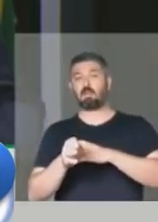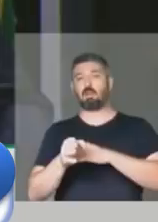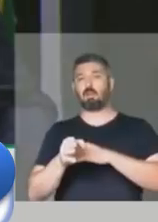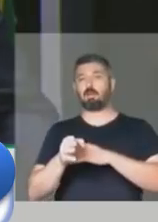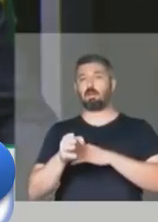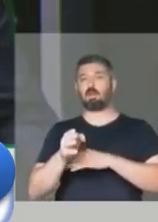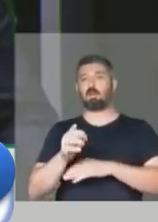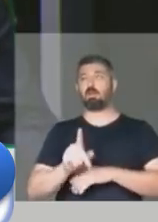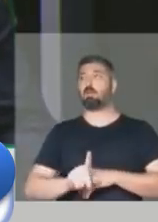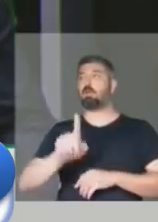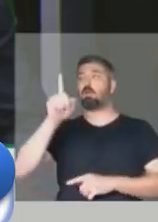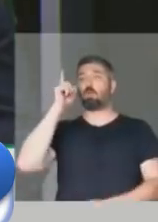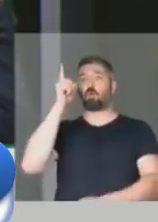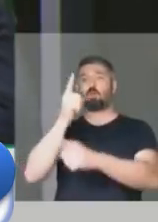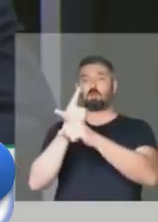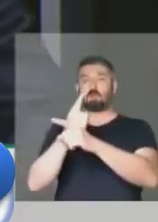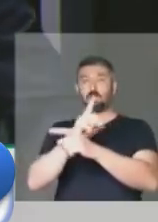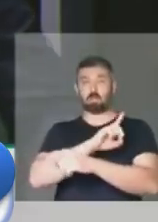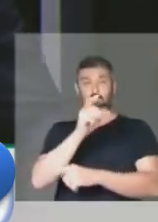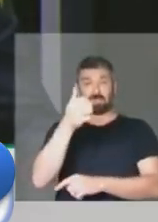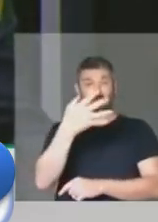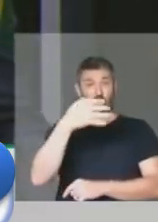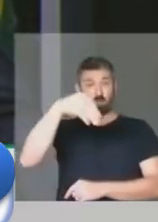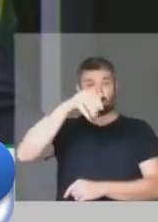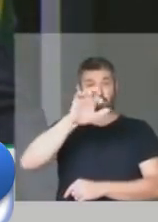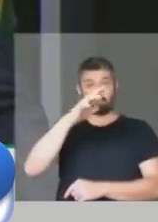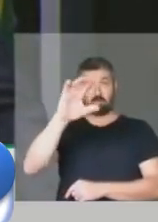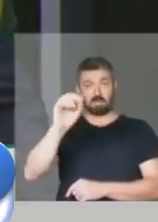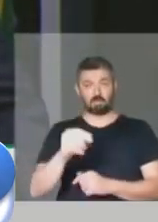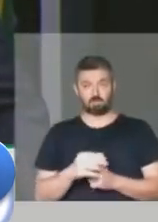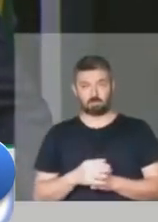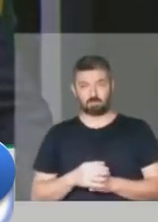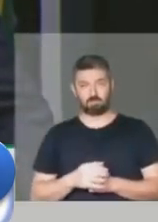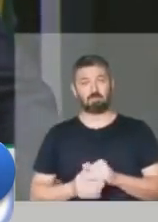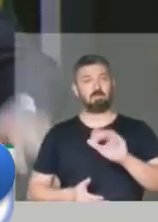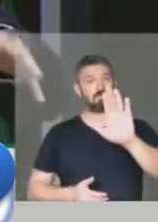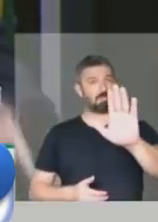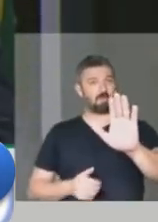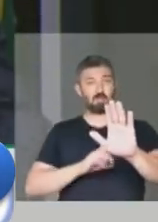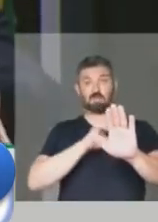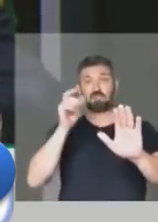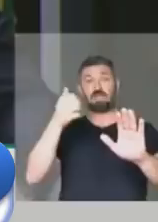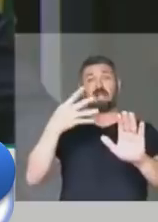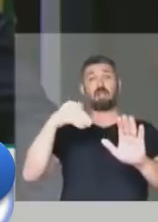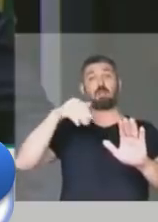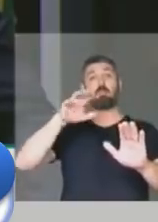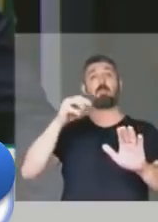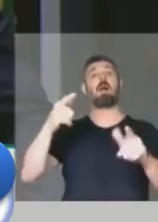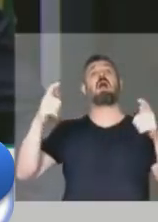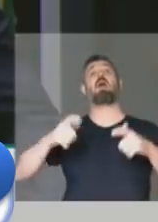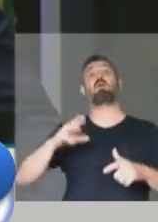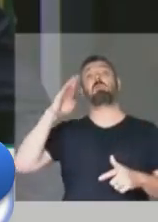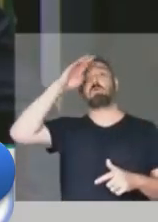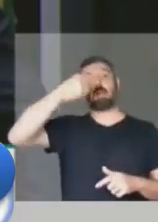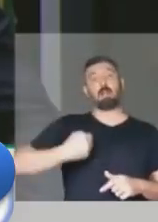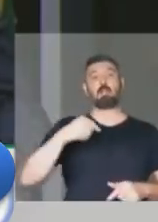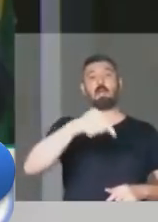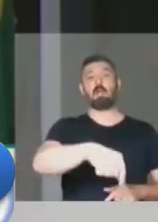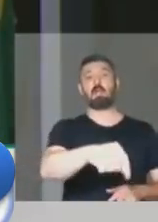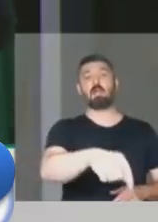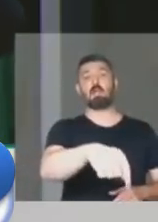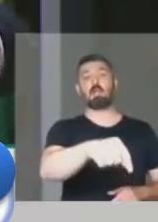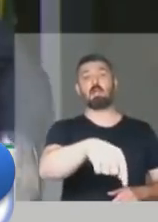e ir até seu encontro. No dia 14 de março. No dia 14 de março ele estava aqui nesse plenário.